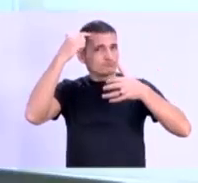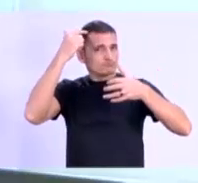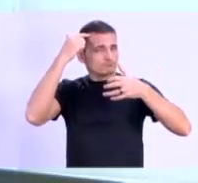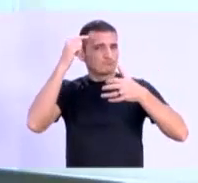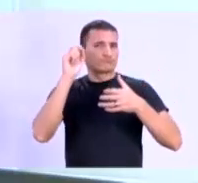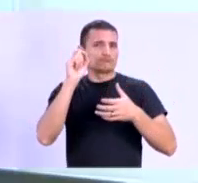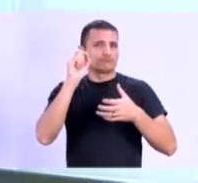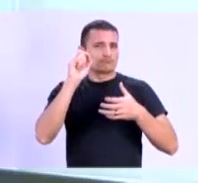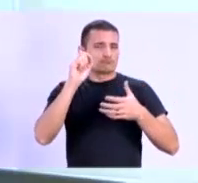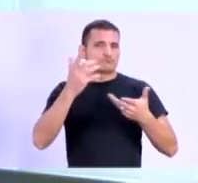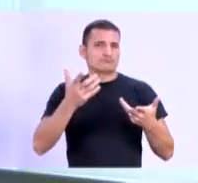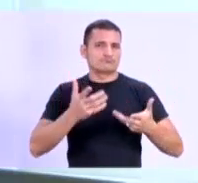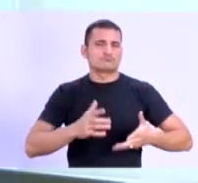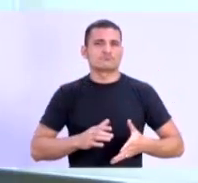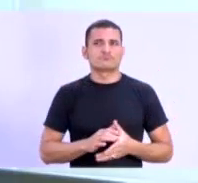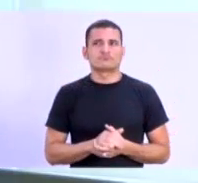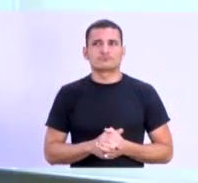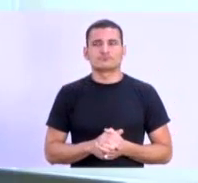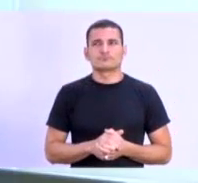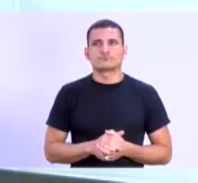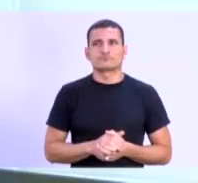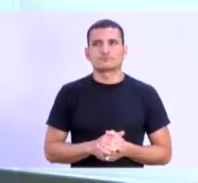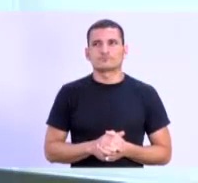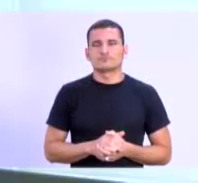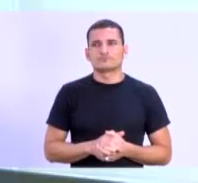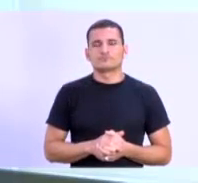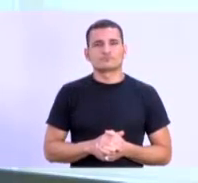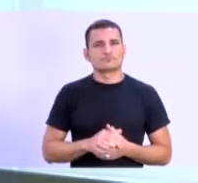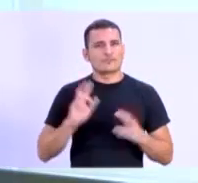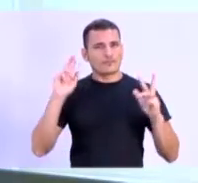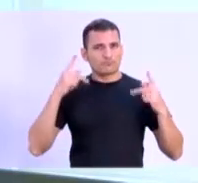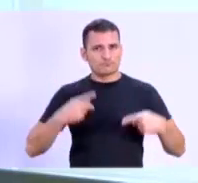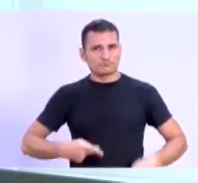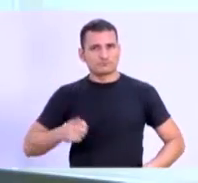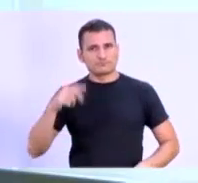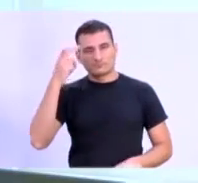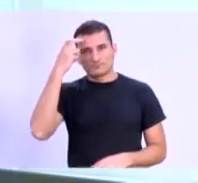professor acabou de falar, né? O ser humano é bem inteligente.